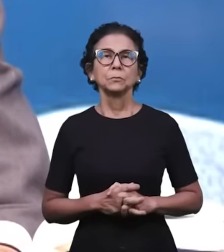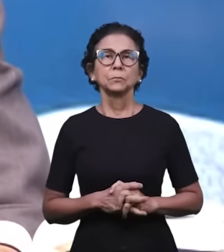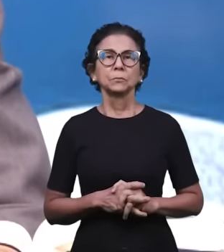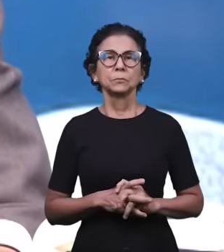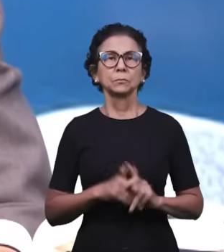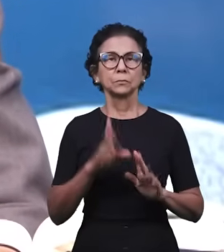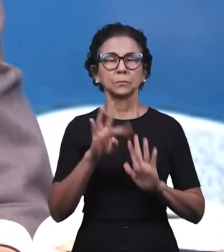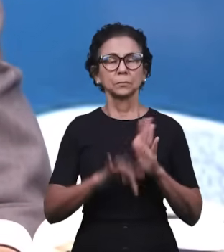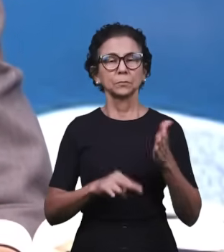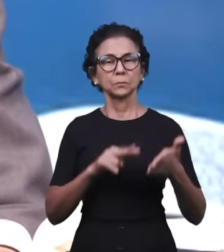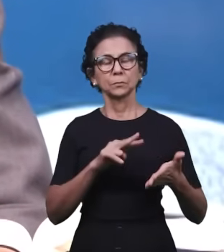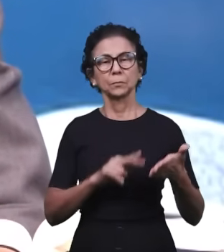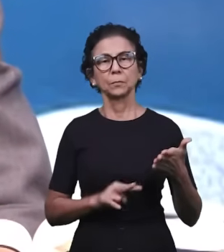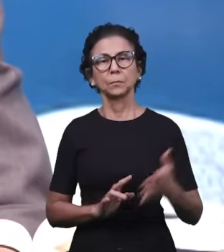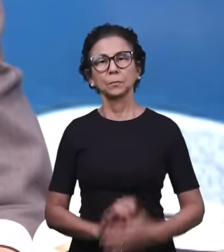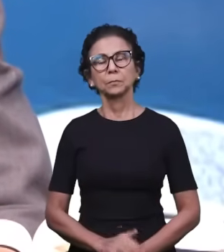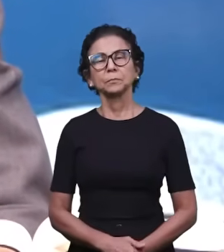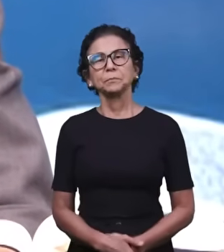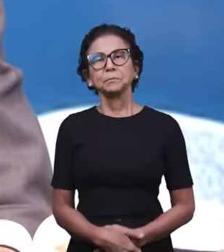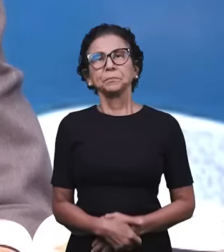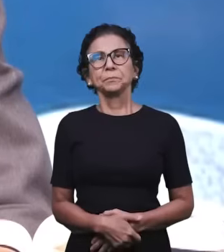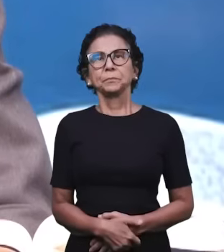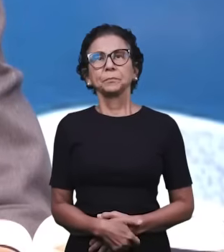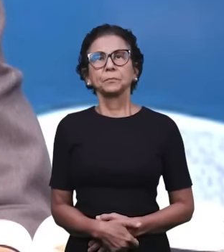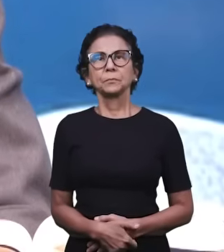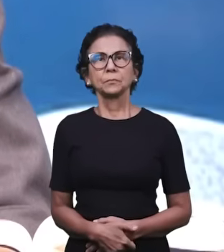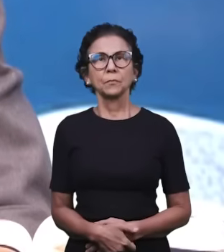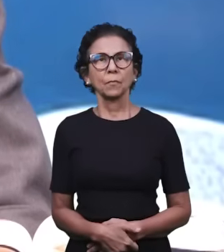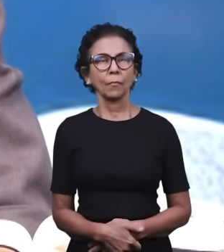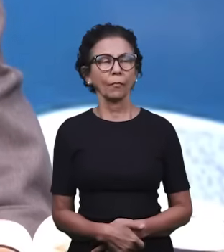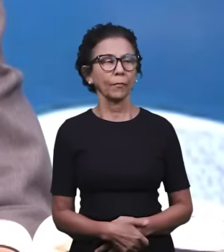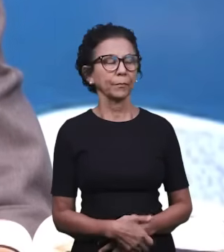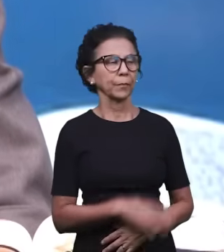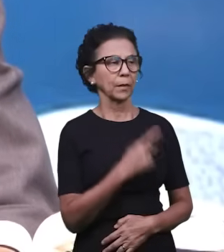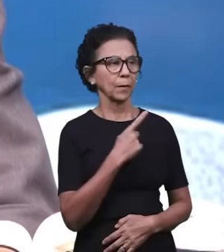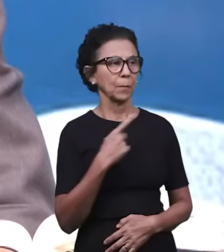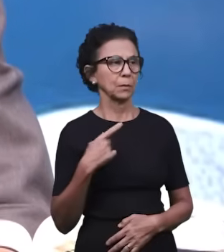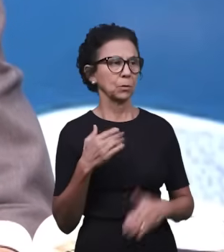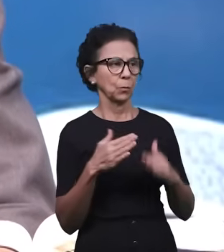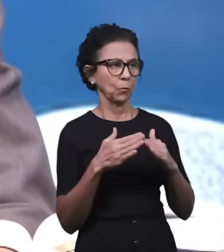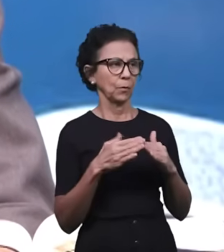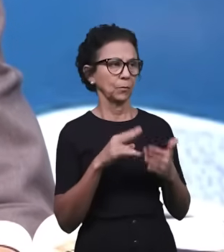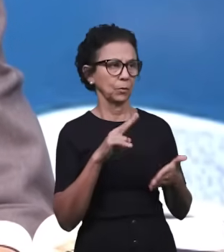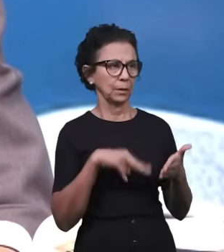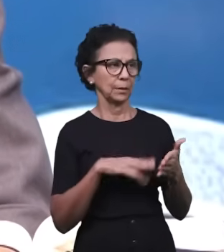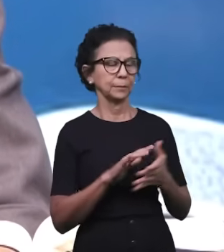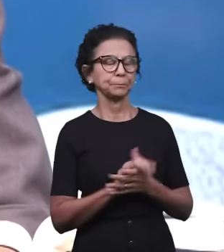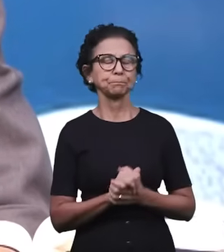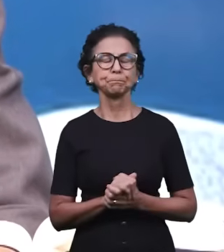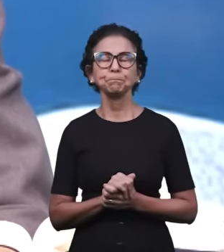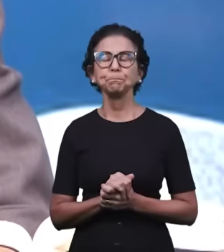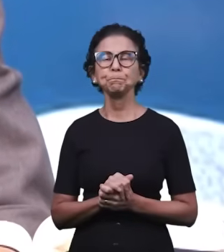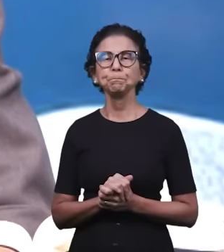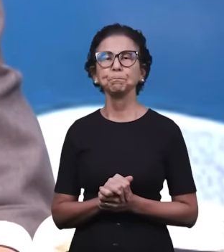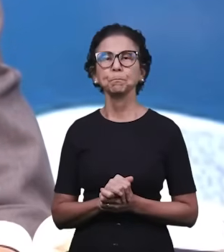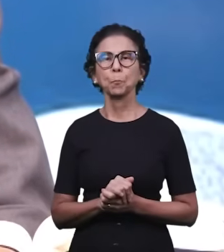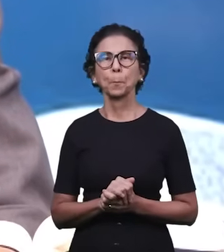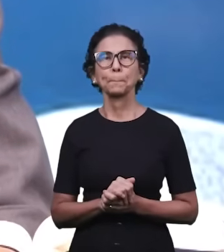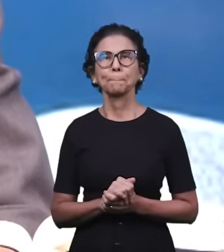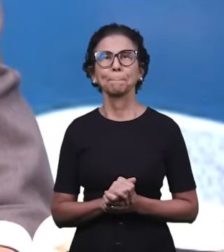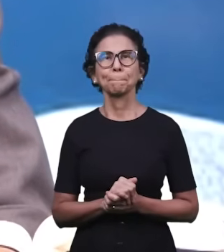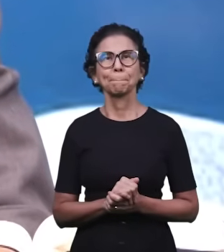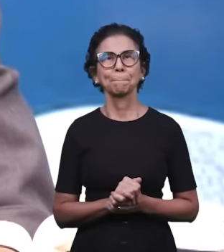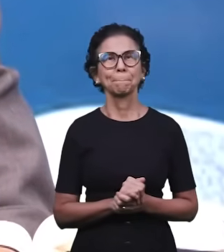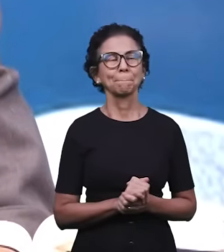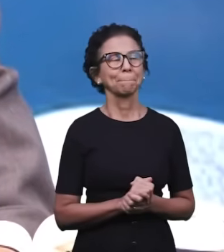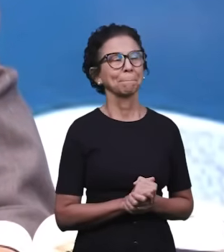palavra do Senhor. Eu vou pedir aqui ao pastor Luiz Fernando para fazer a leitura desse texto na carta aos Filipenses, no capítulo 1, versículo 1.